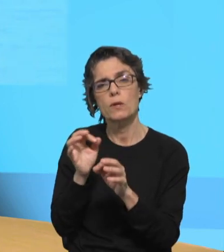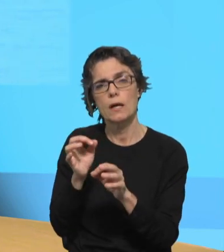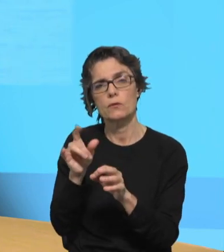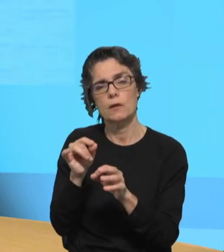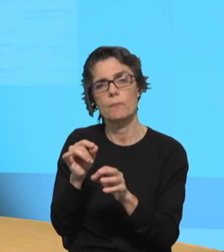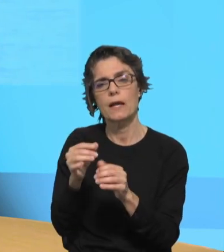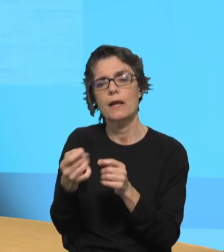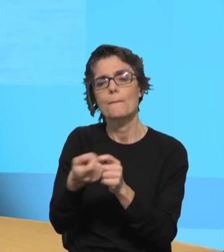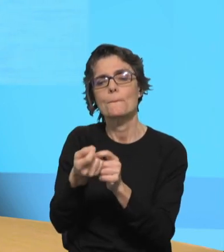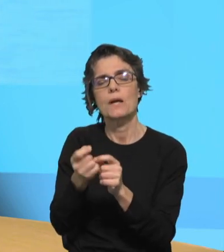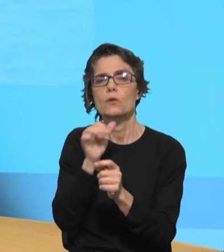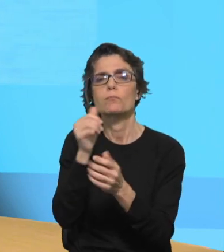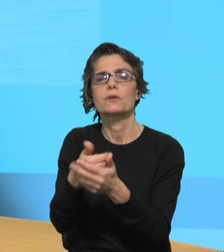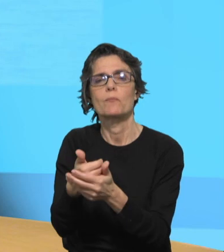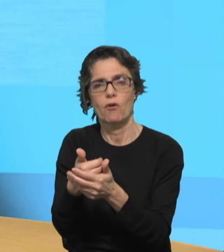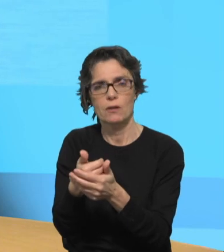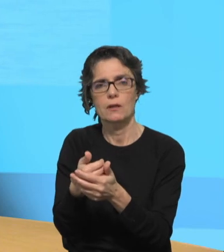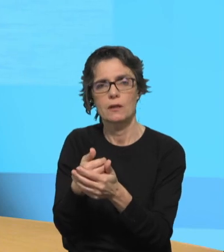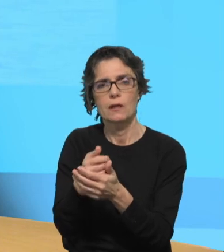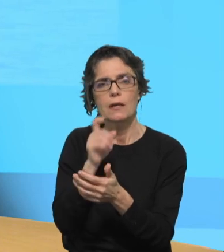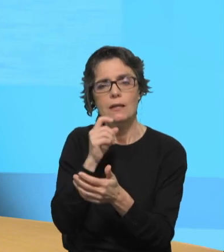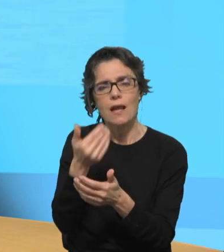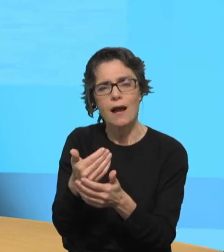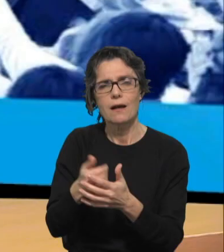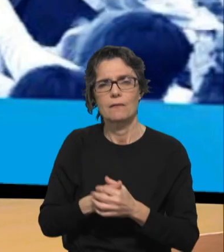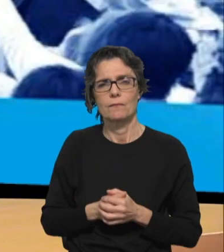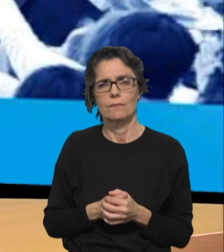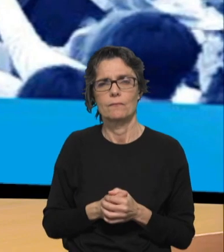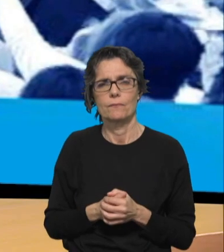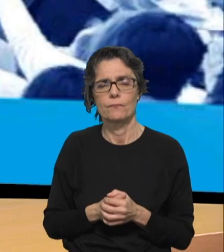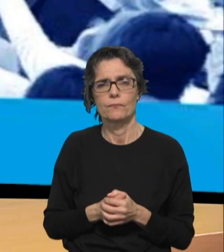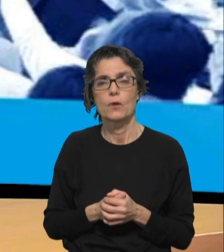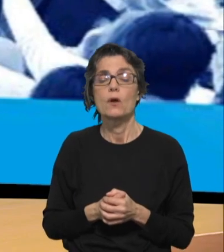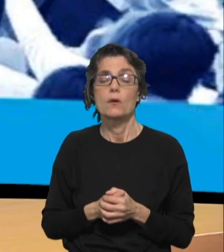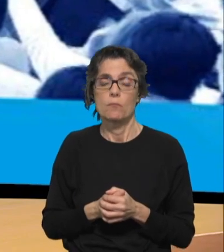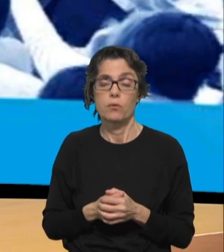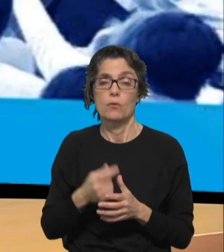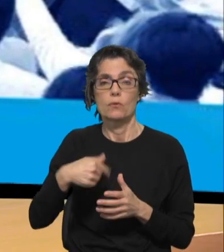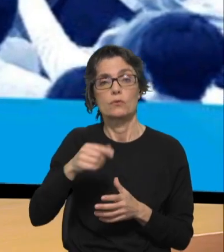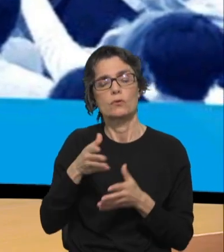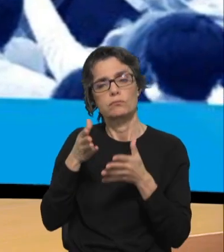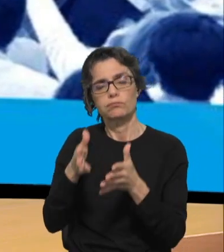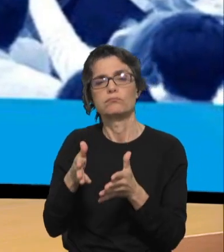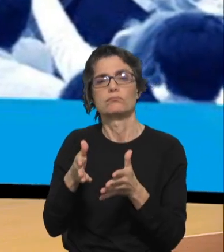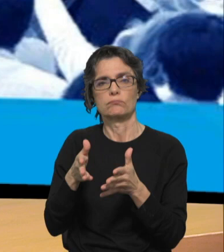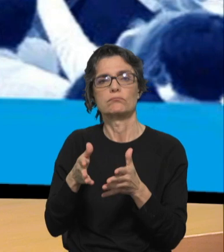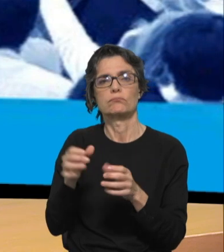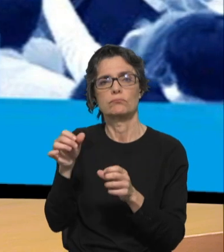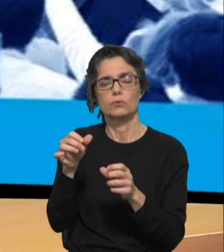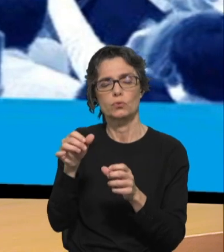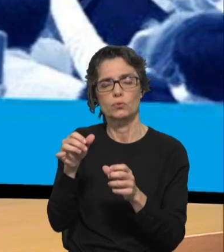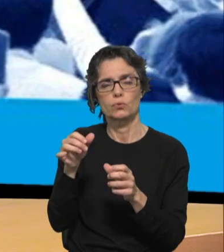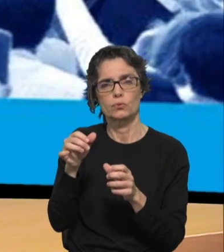em situações terminais da vida? O Observatório Nacional dos Cuidados Paliativos tem feito um